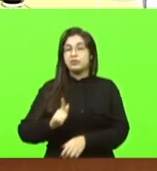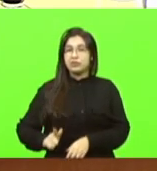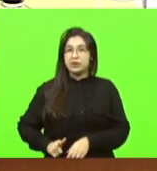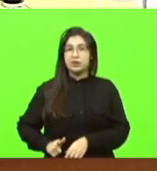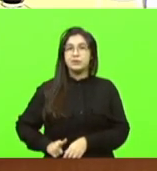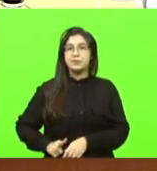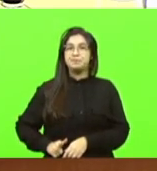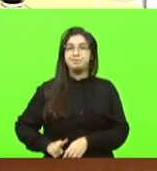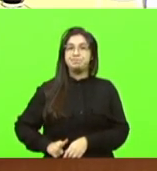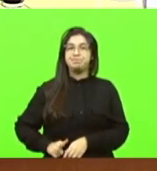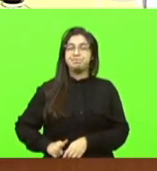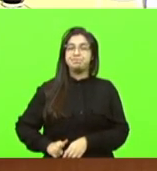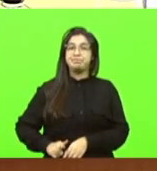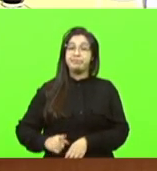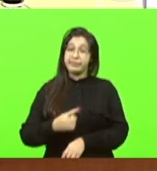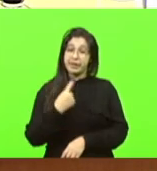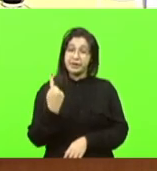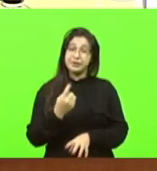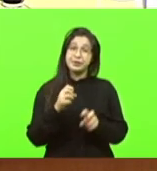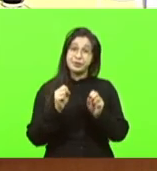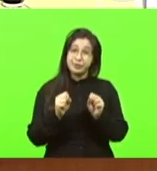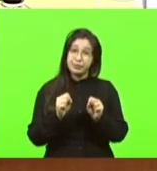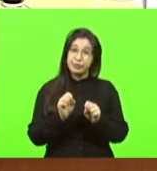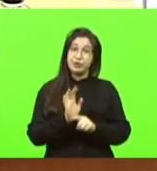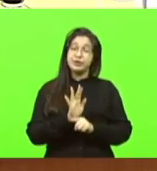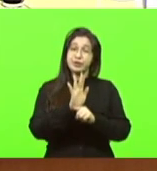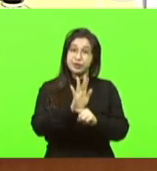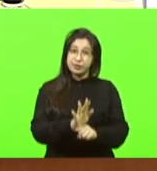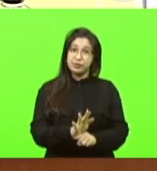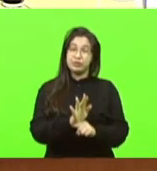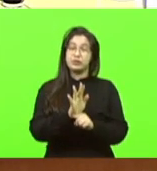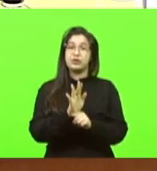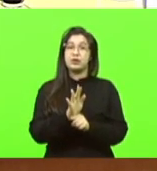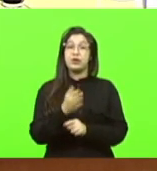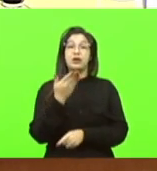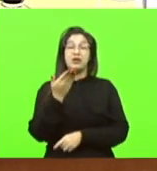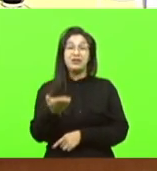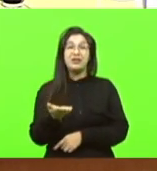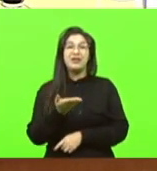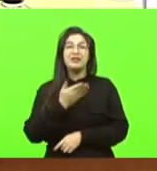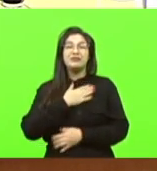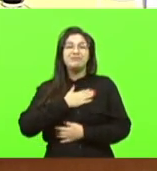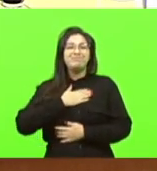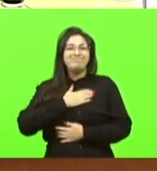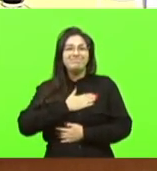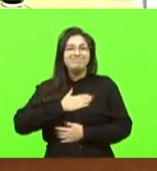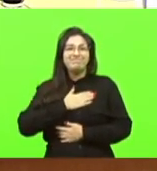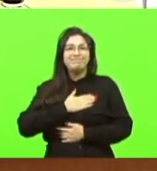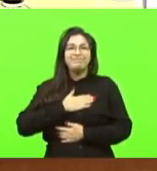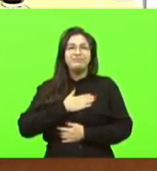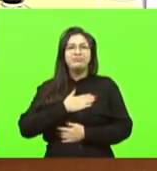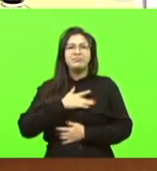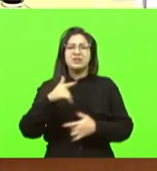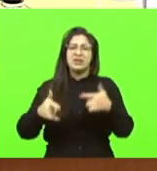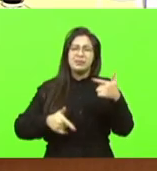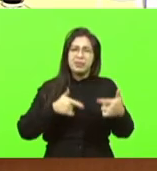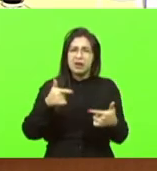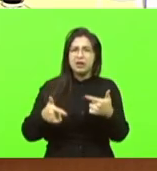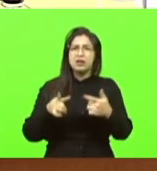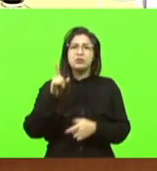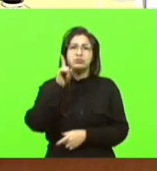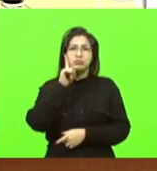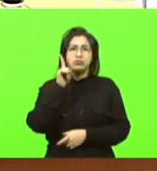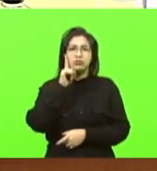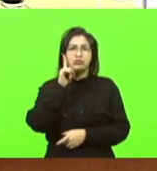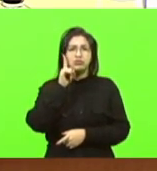que a gente também possa compensar e que eles possam ter prazer de estar no seu trabalho no dia a